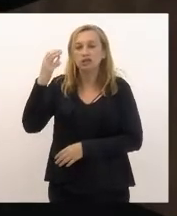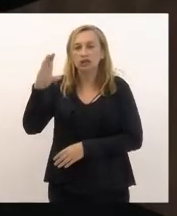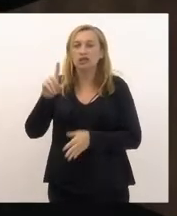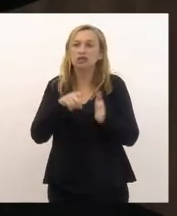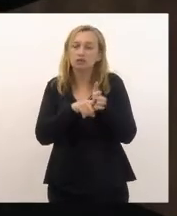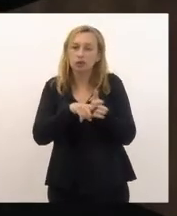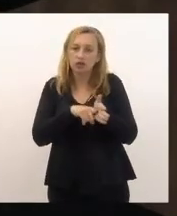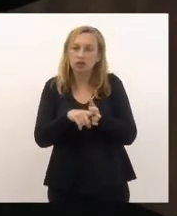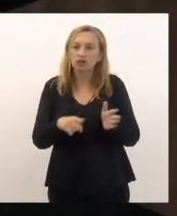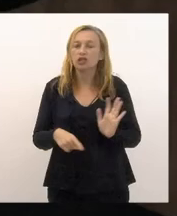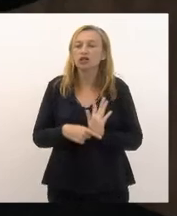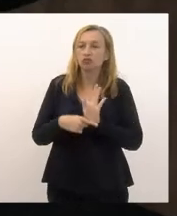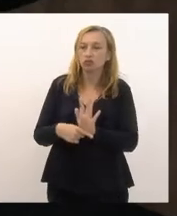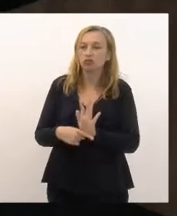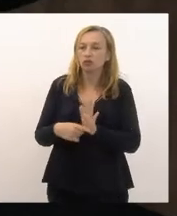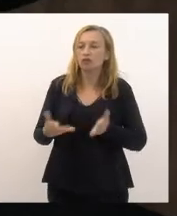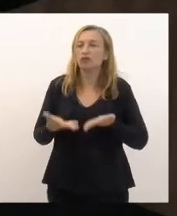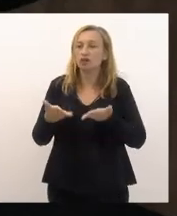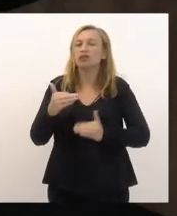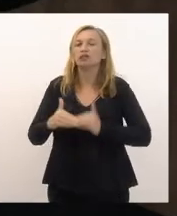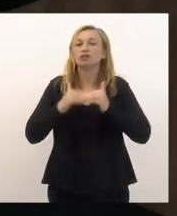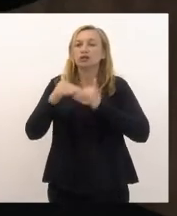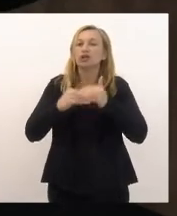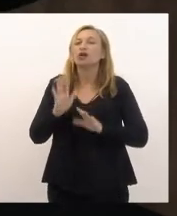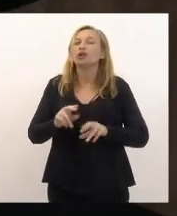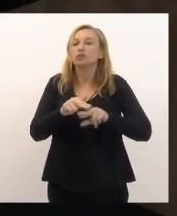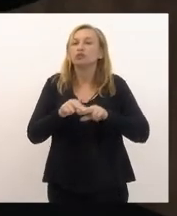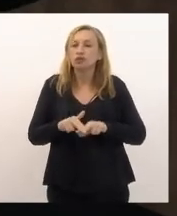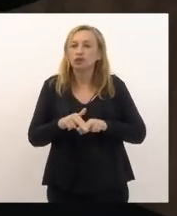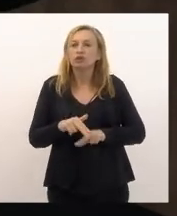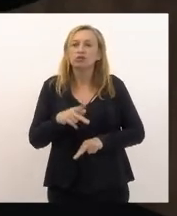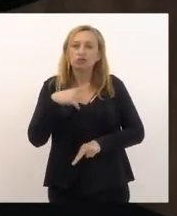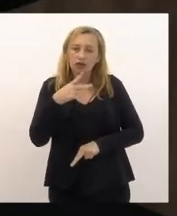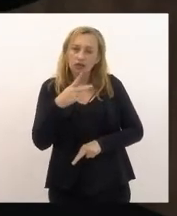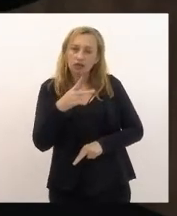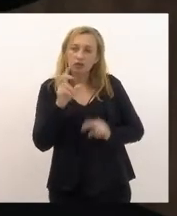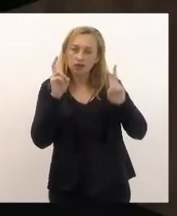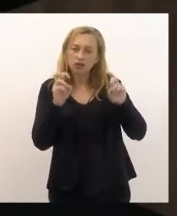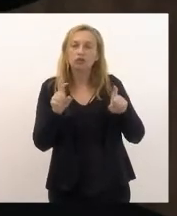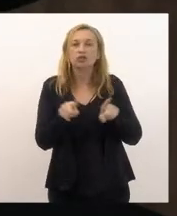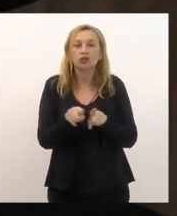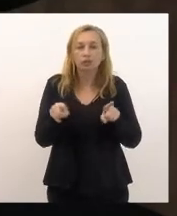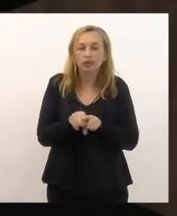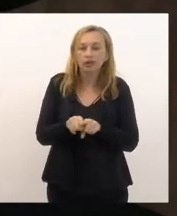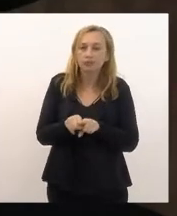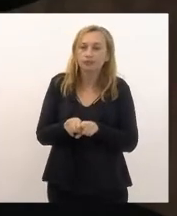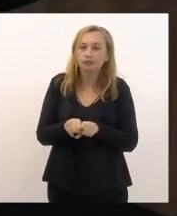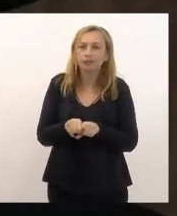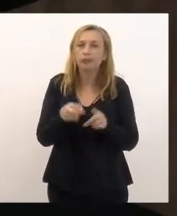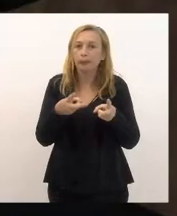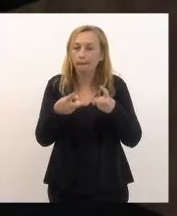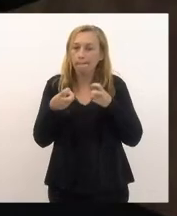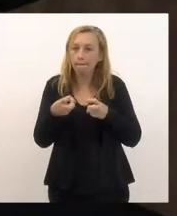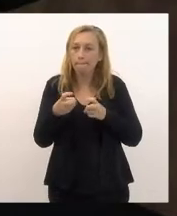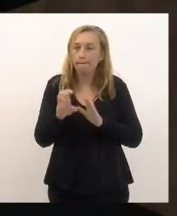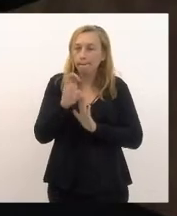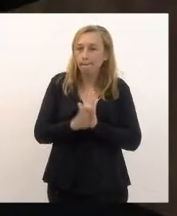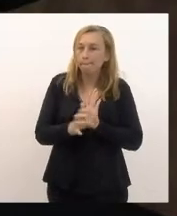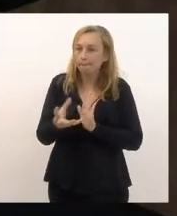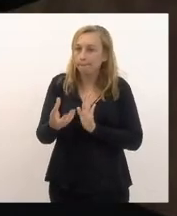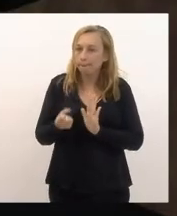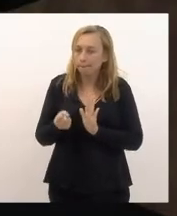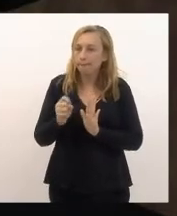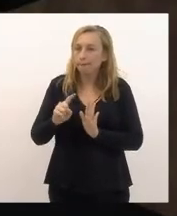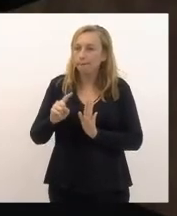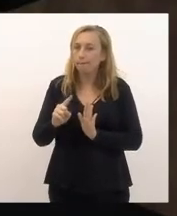as contribuições que elas oferecem ao desenvolvimento. Por isso, ressalto esse aspecto e também eu percebi que uma emenda minha foi acolhida hoje,